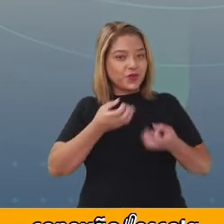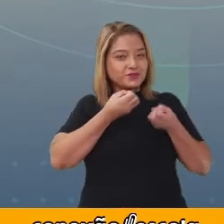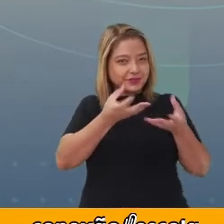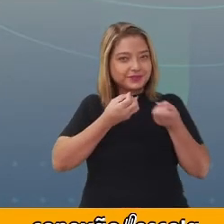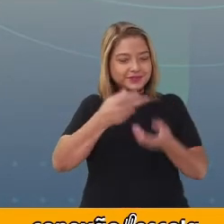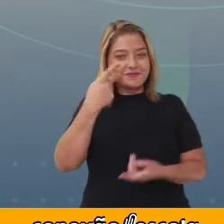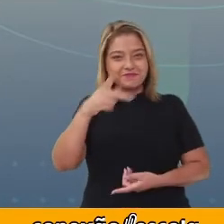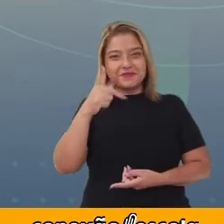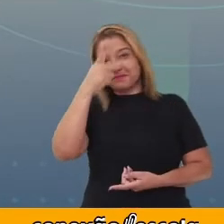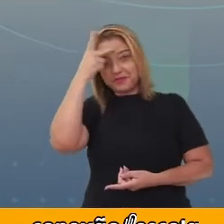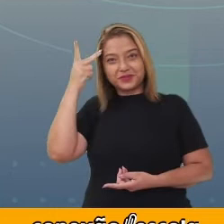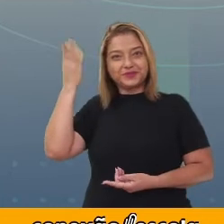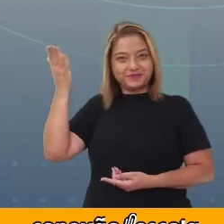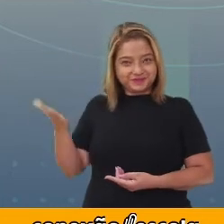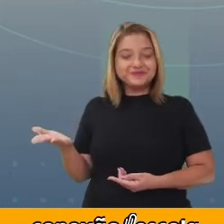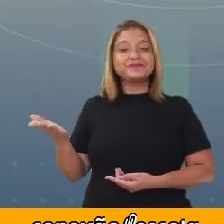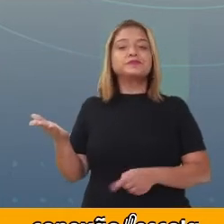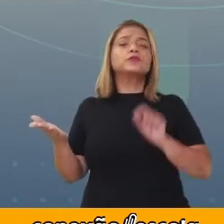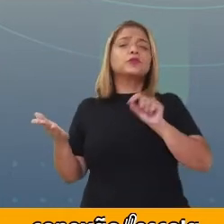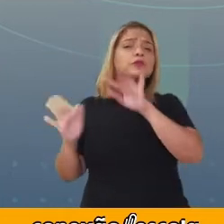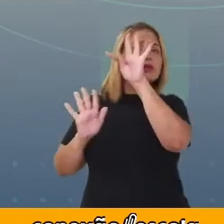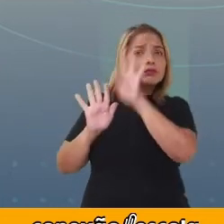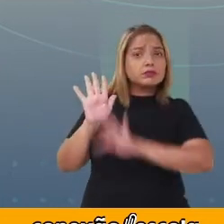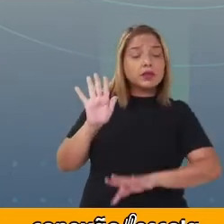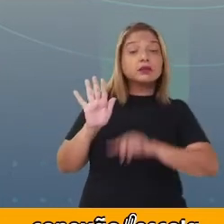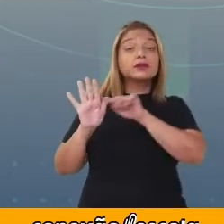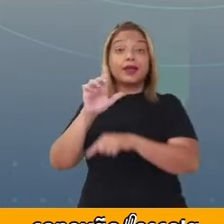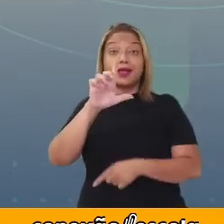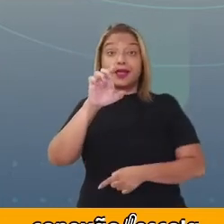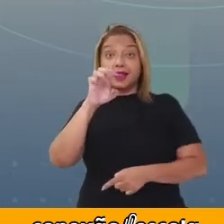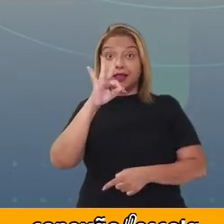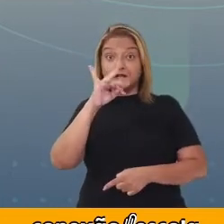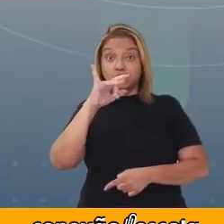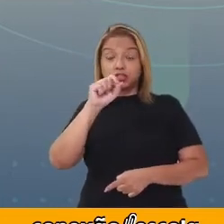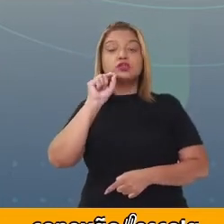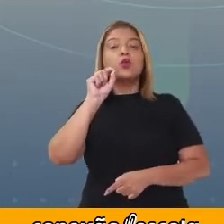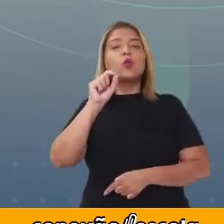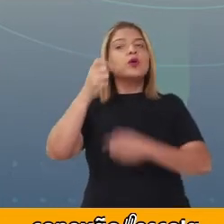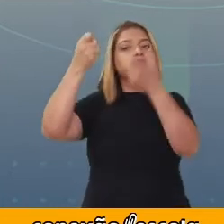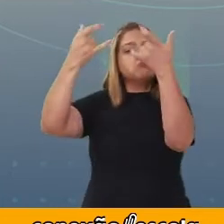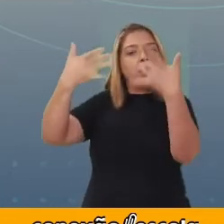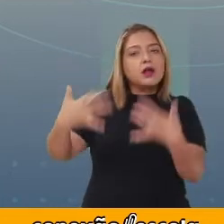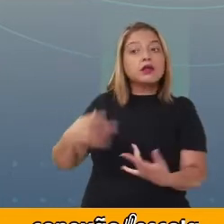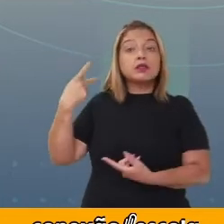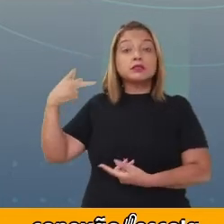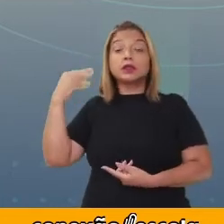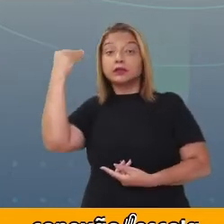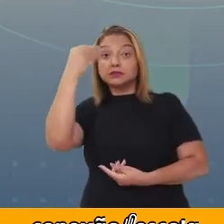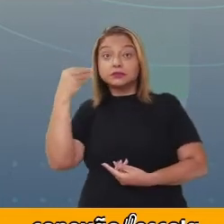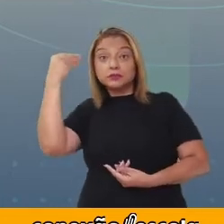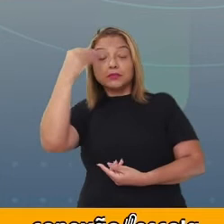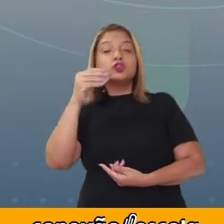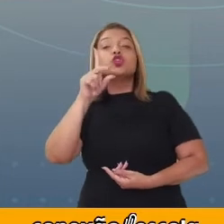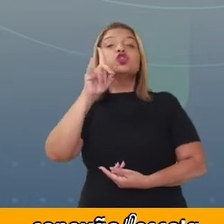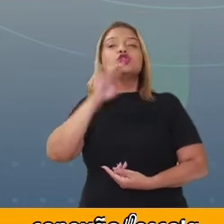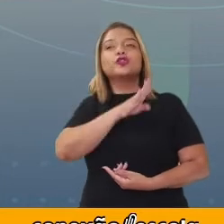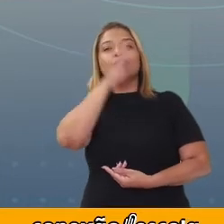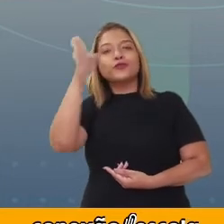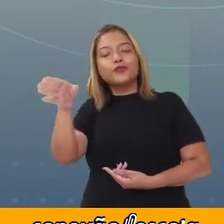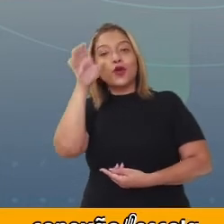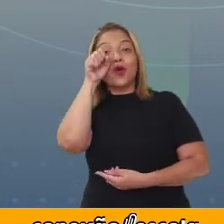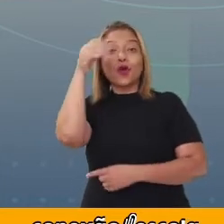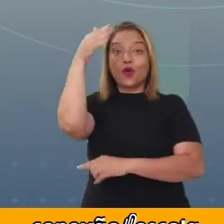de memória? Nesse texto, a Letícia contou sobre a sua experiência quando foi hóspede